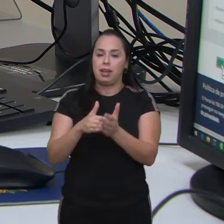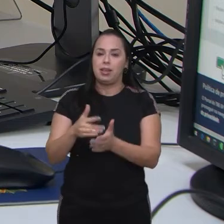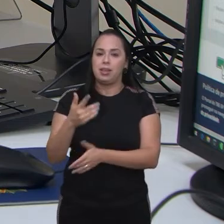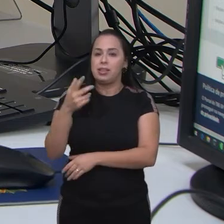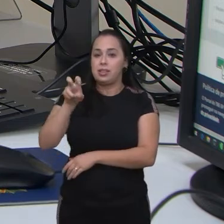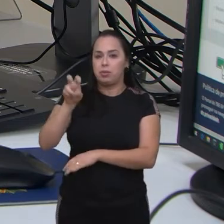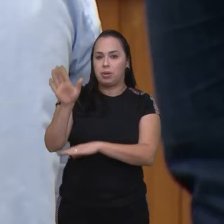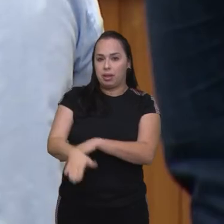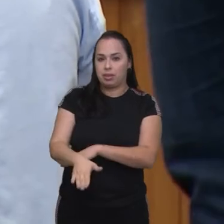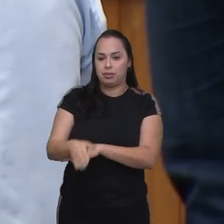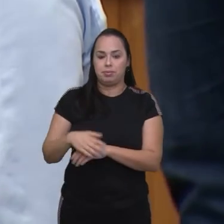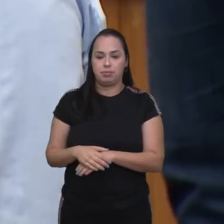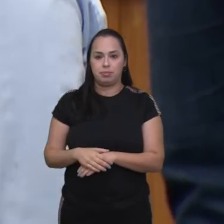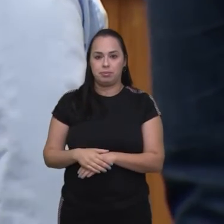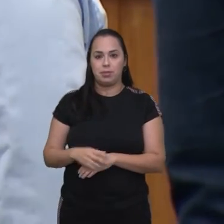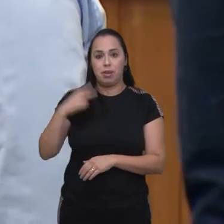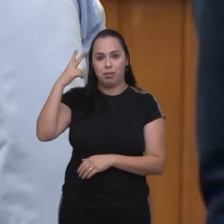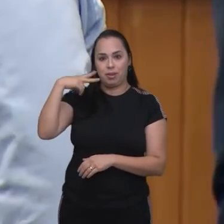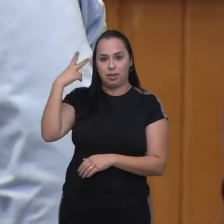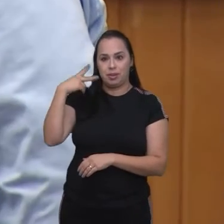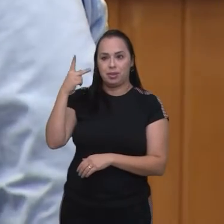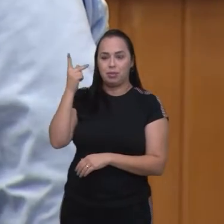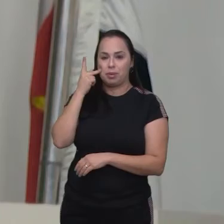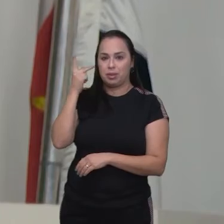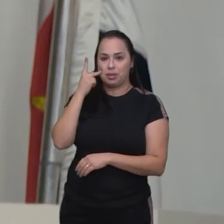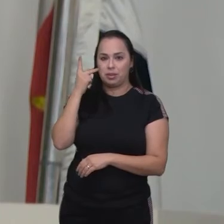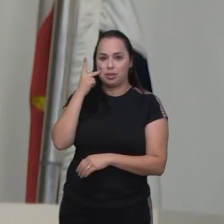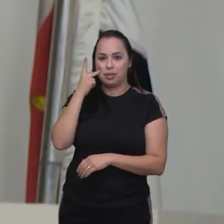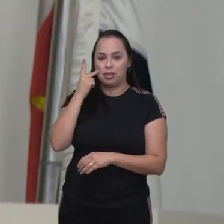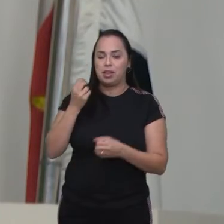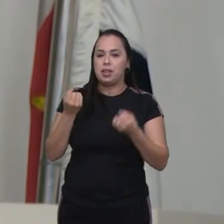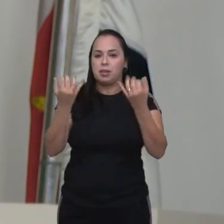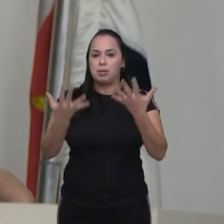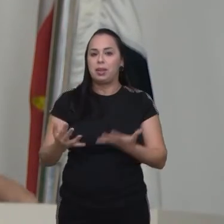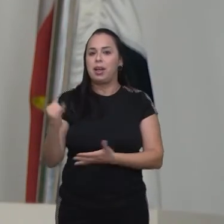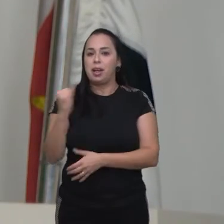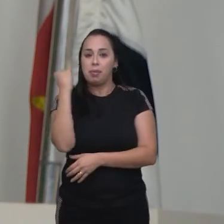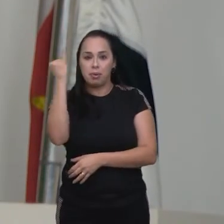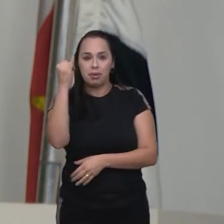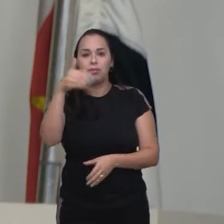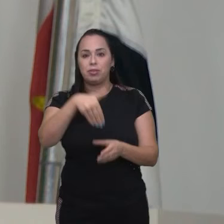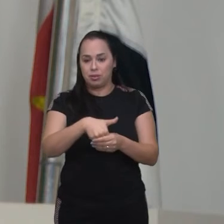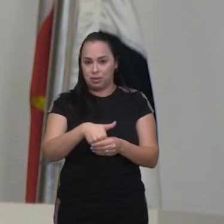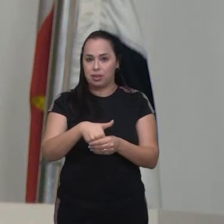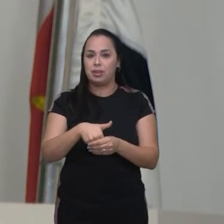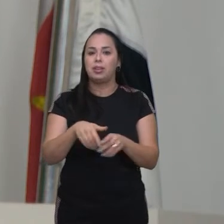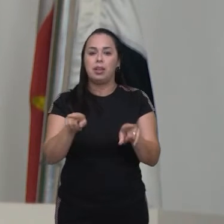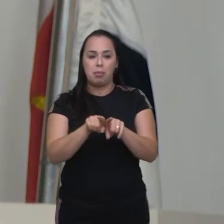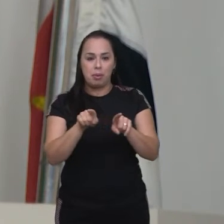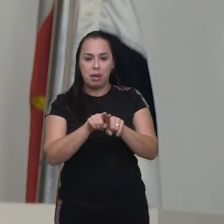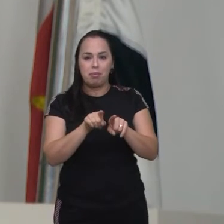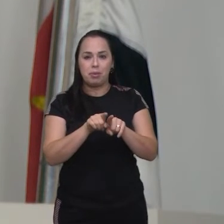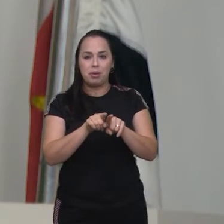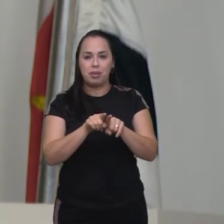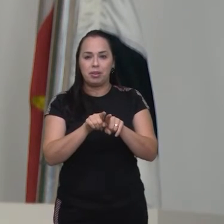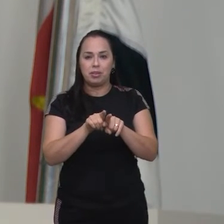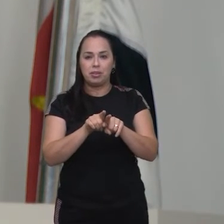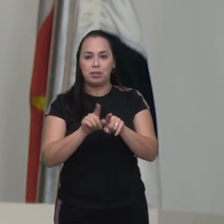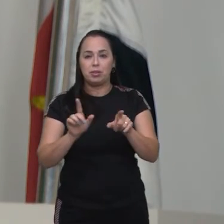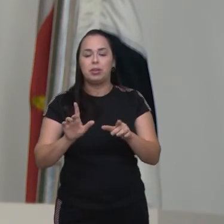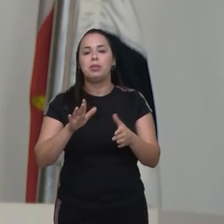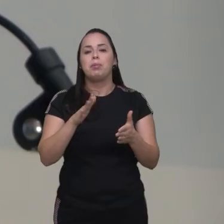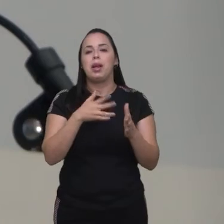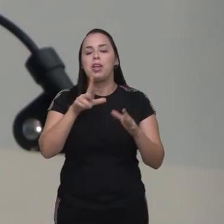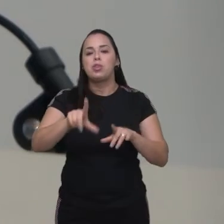horas presencialmente. O vereador Rafael Pascucci ressalta a importância do voto e da participação popular no